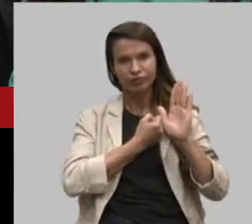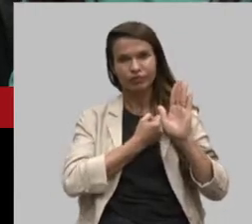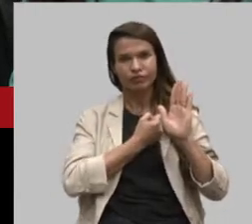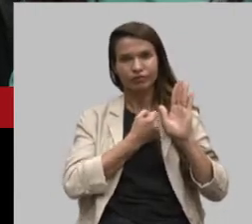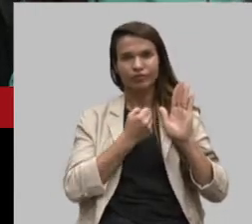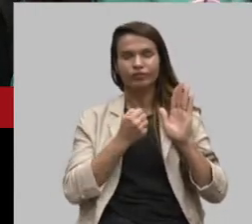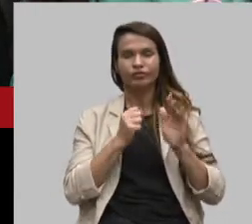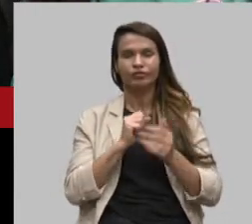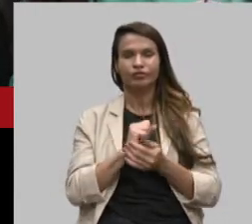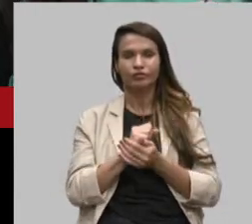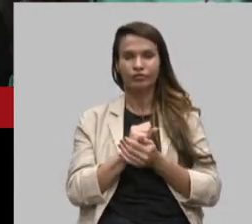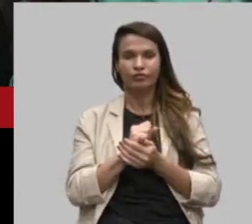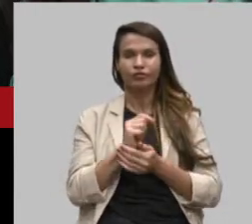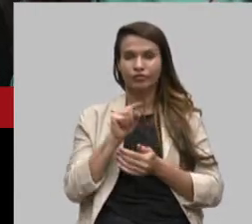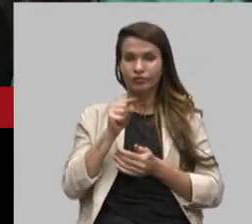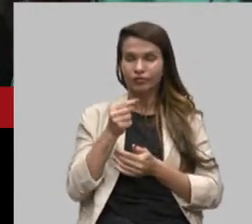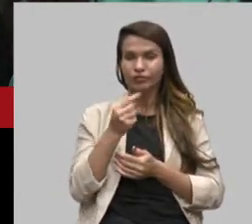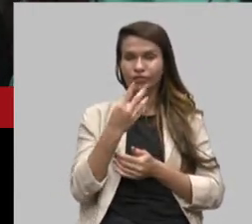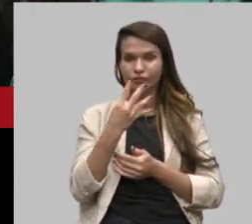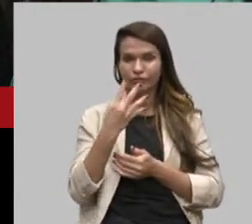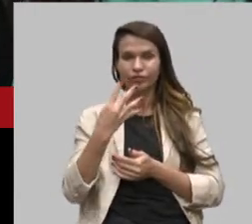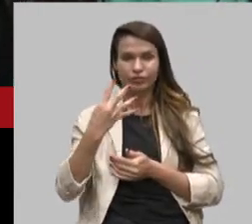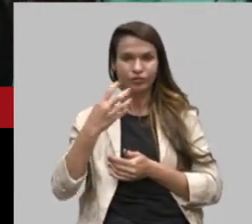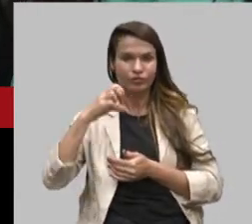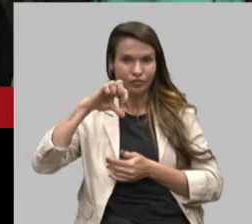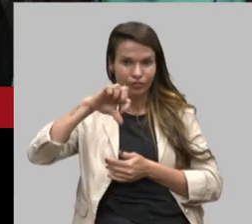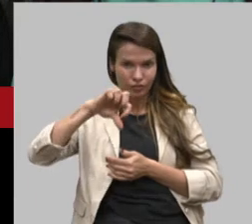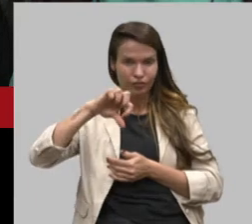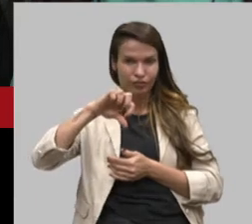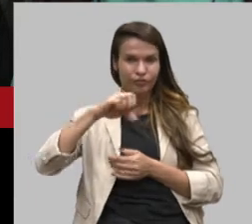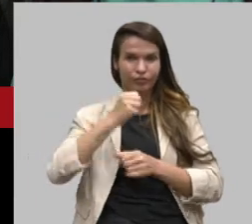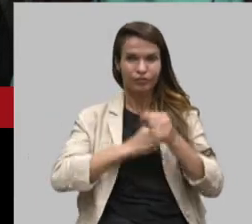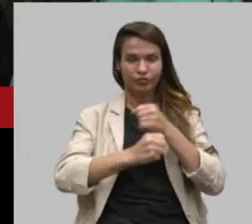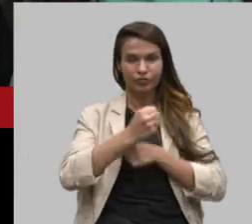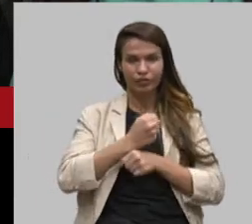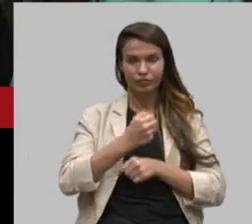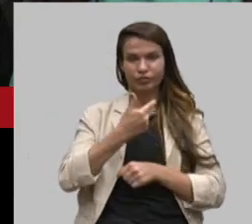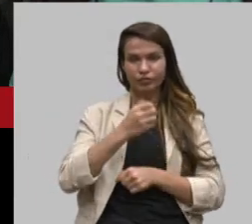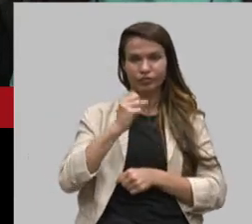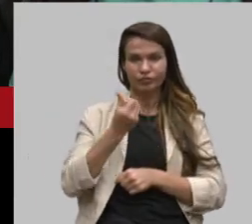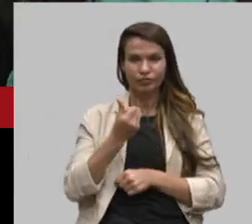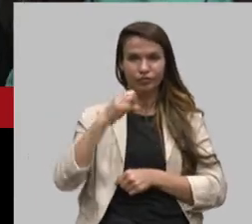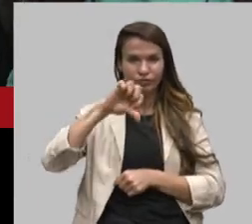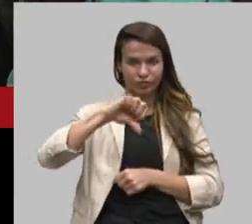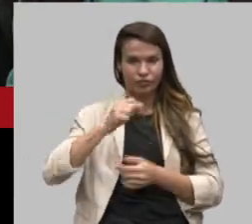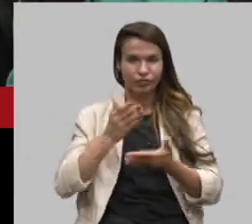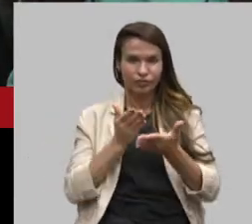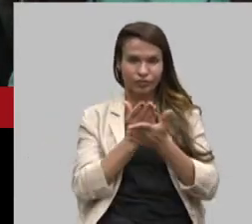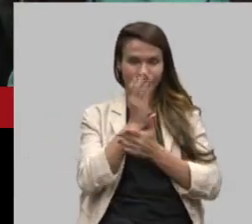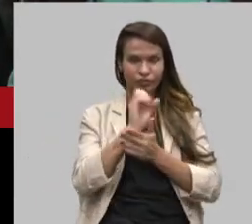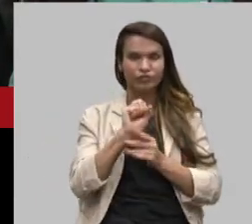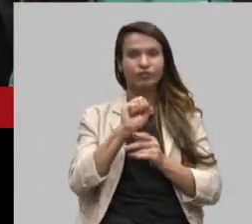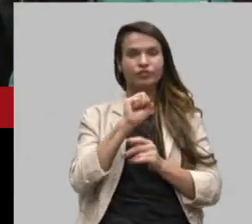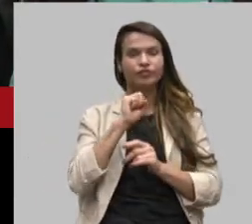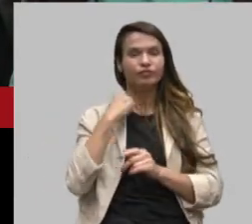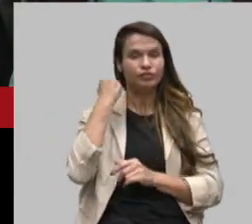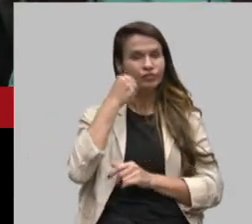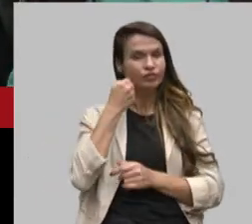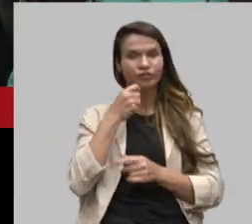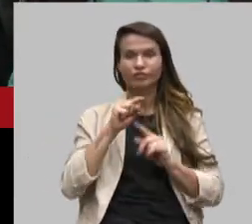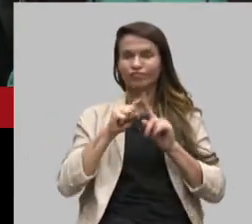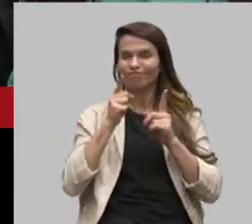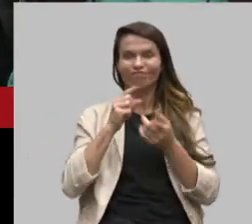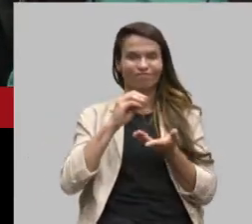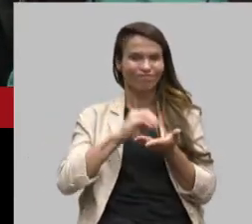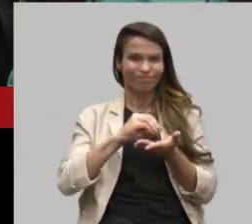minuto a lei 1449 de 2019 e ela foi aprovada pelo Senado porém ela não entrou em vigor